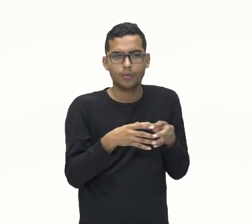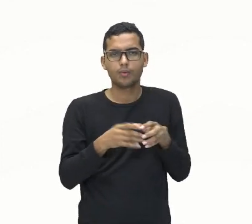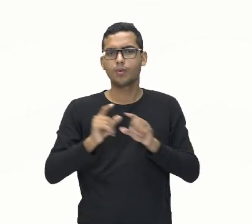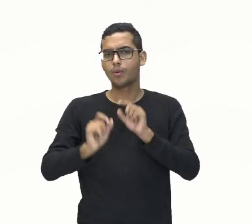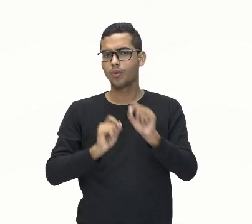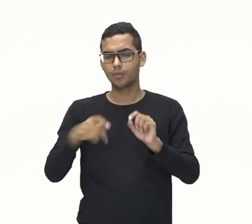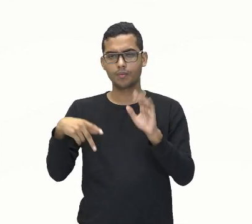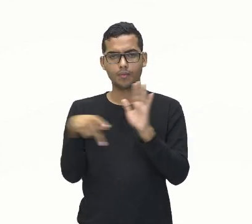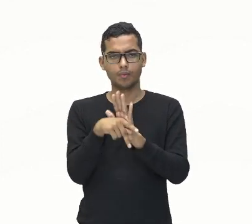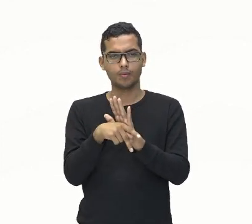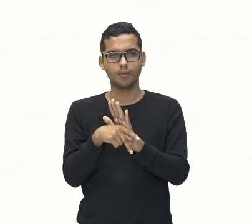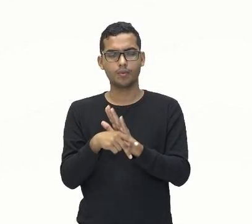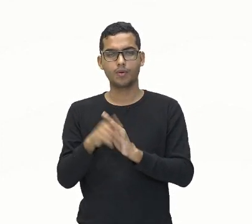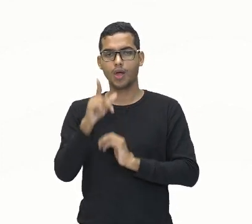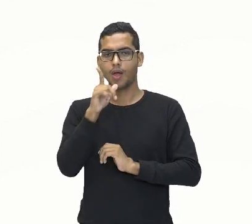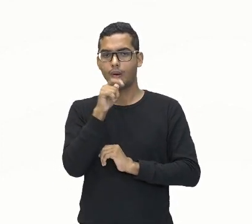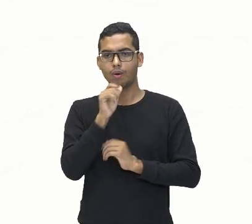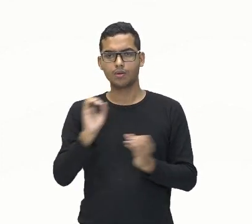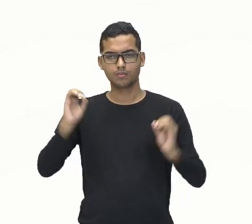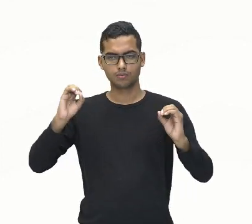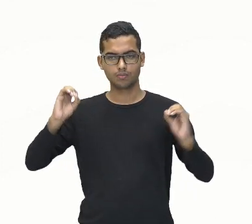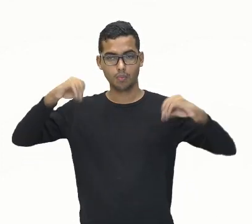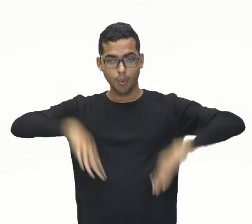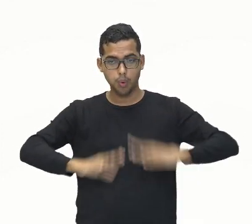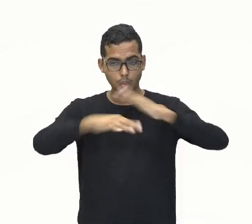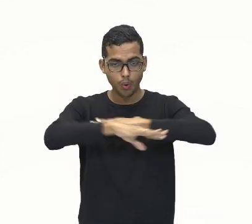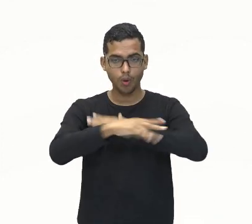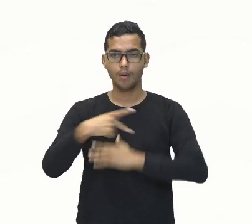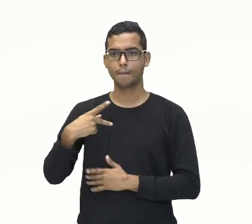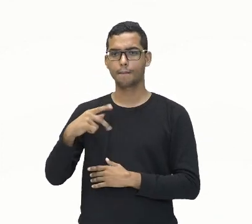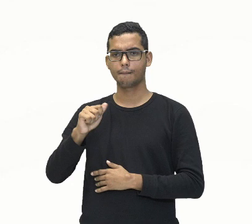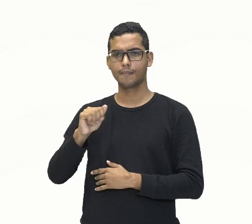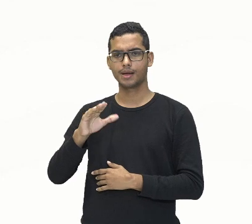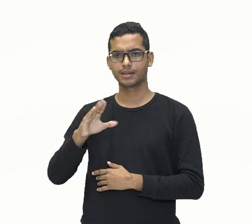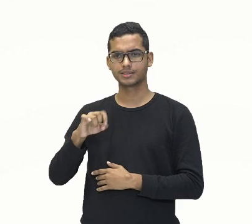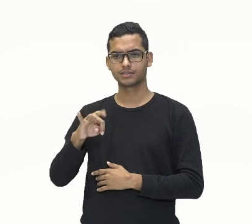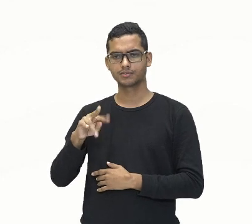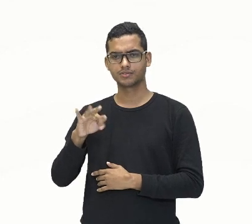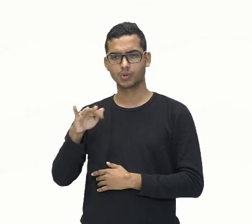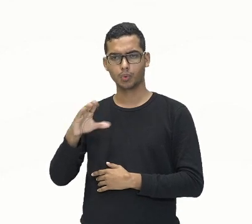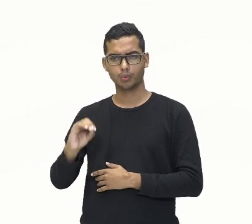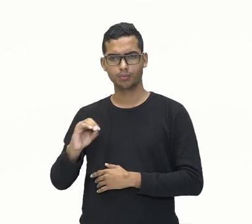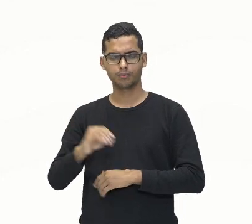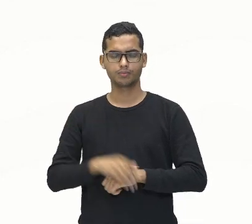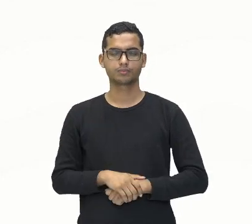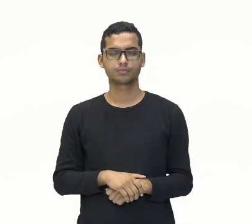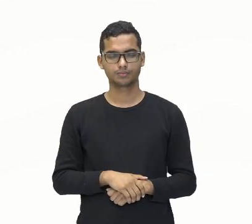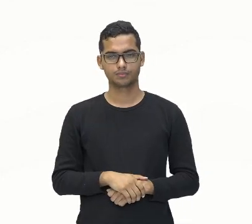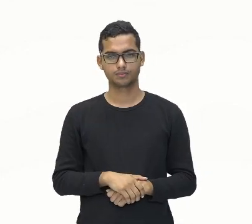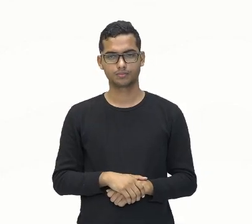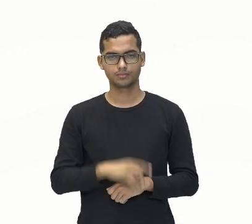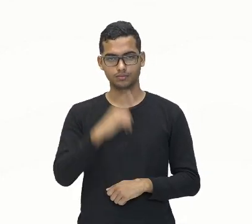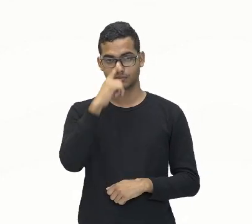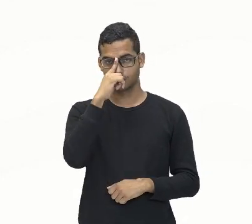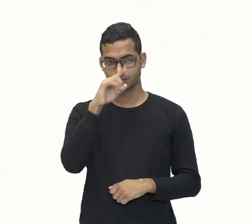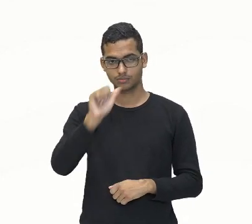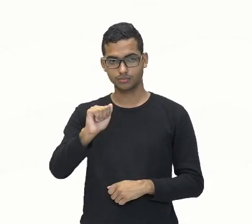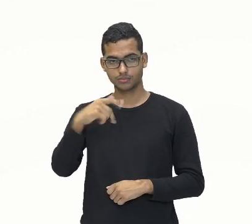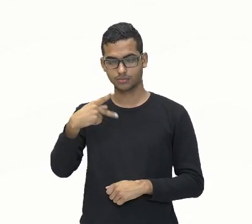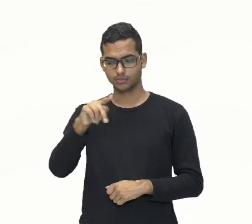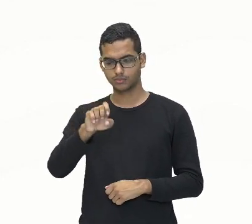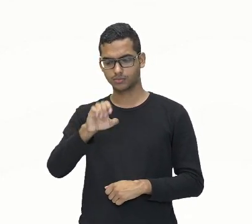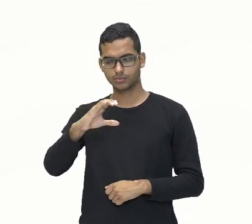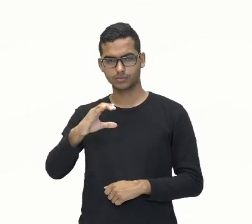pelo Pacífico. Se você observar esse mapa, vamos começar falando, né? A APEC é da sigla em